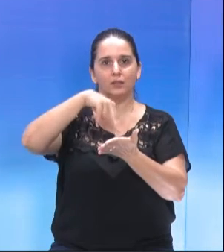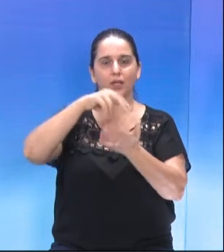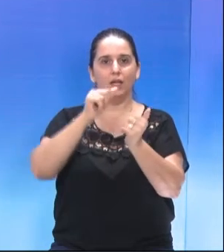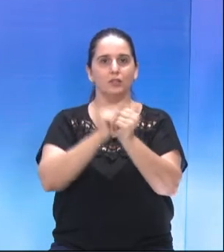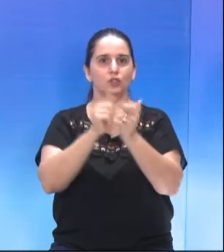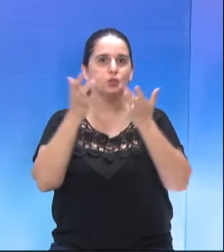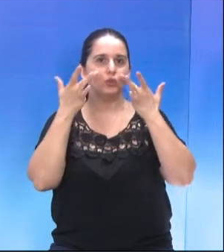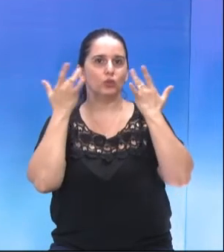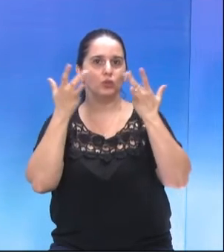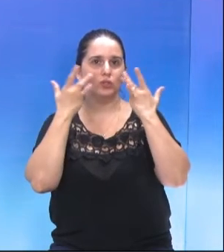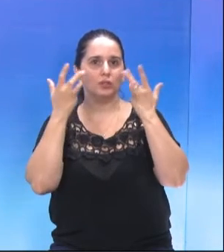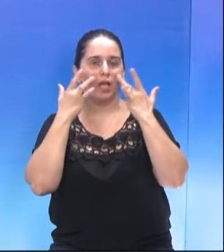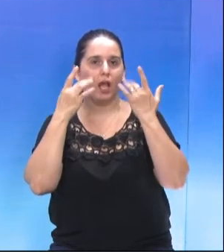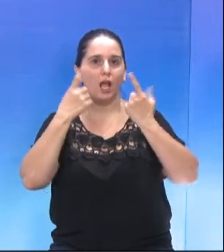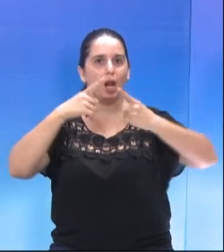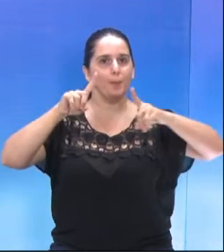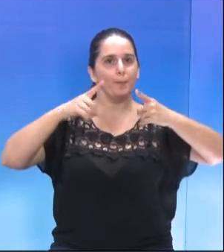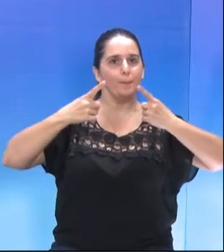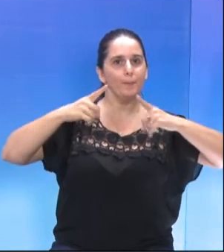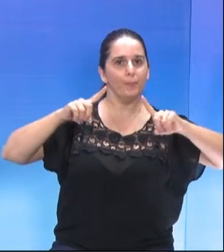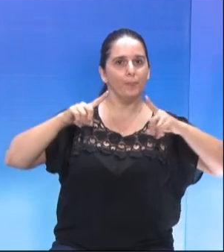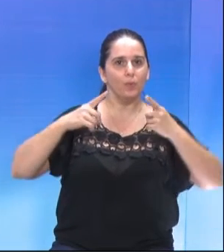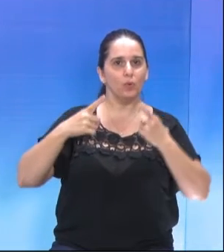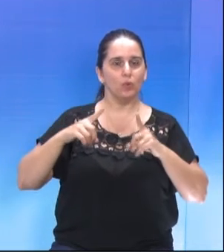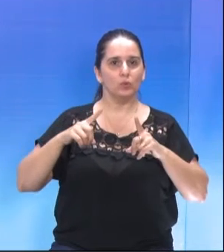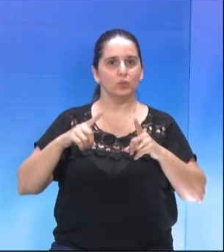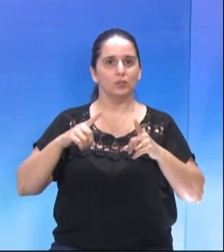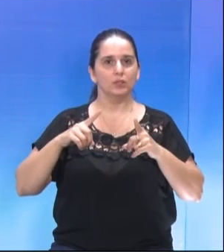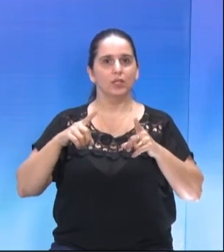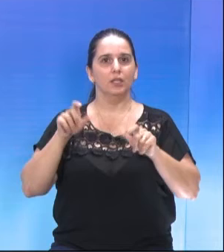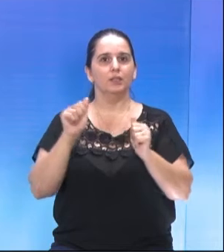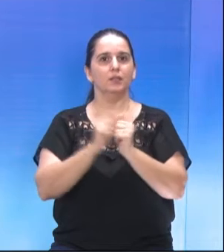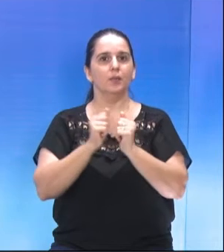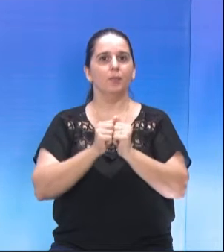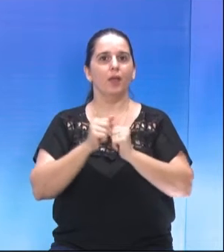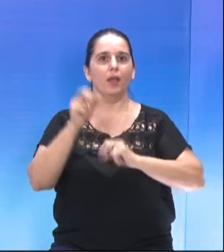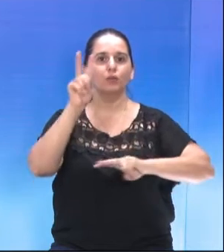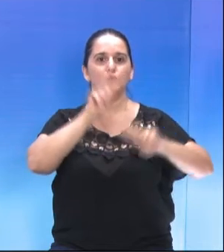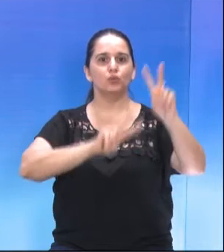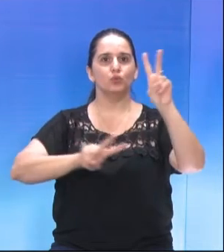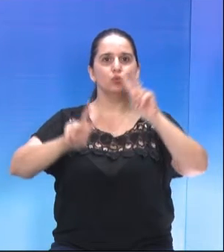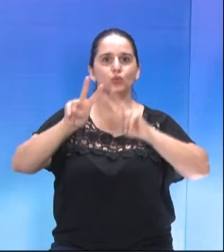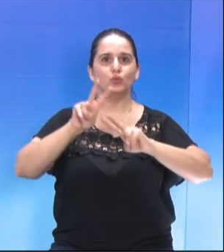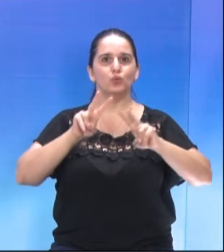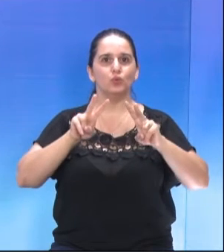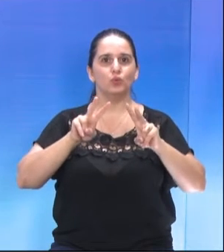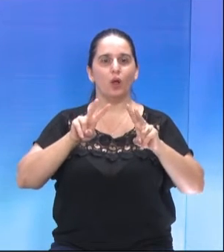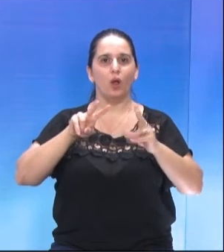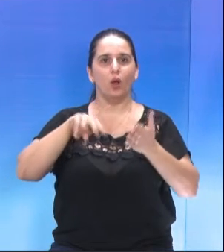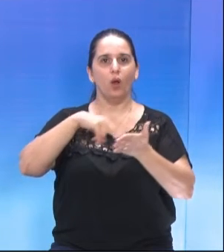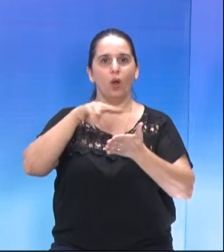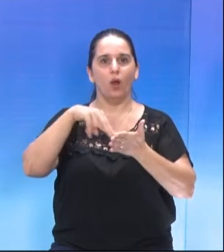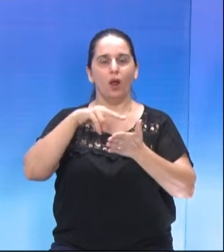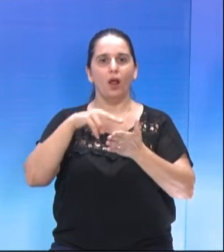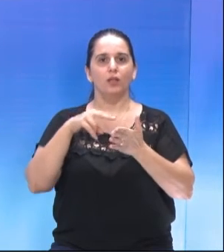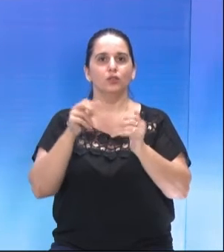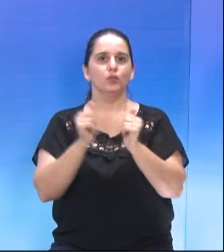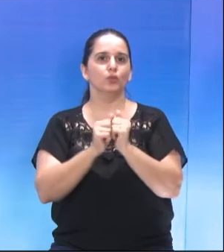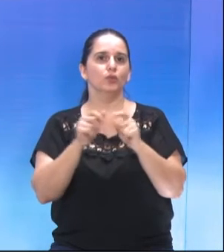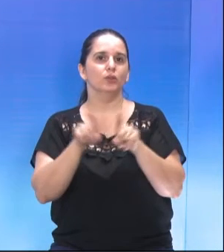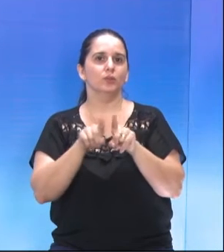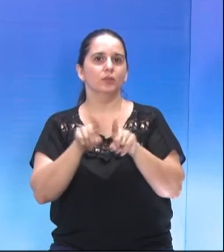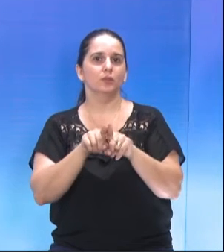com o teatro, a música e as artes visuais. Outra questão importante dentro da arte contemporânea é